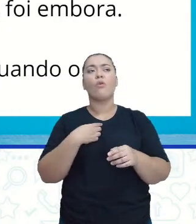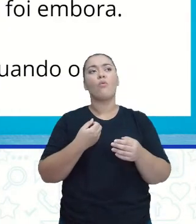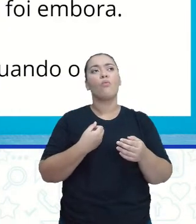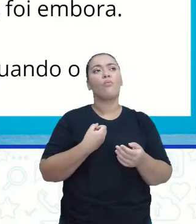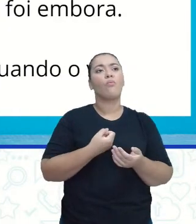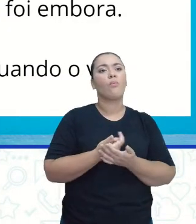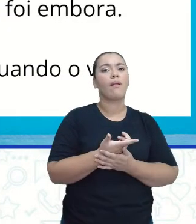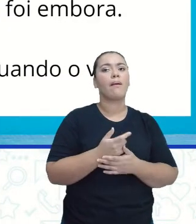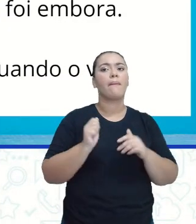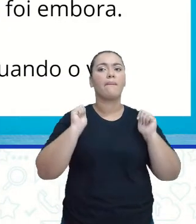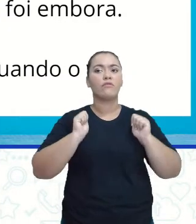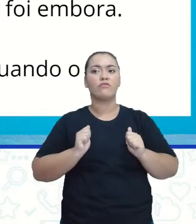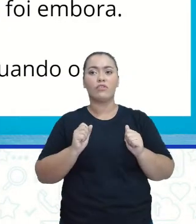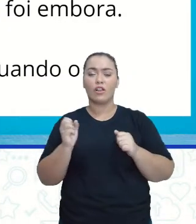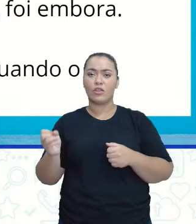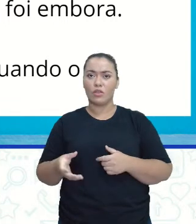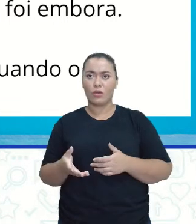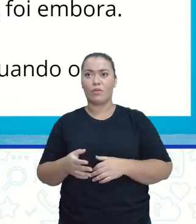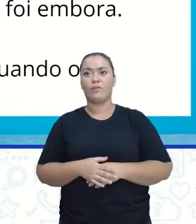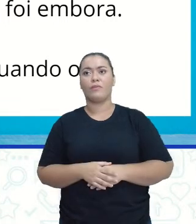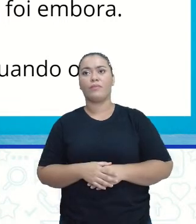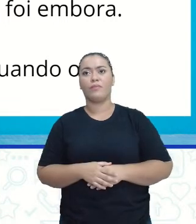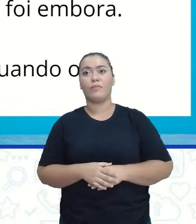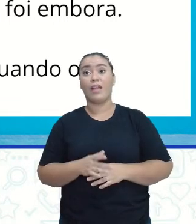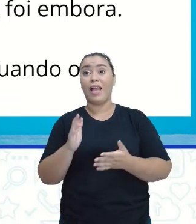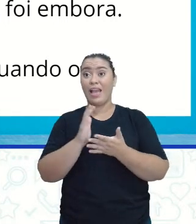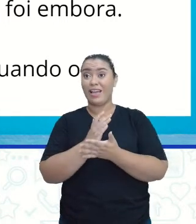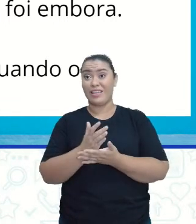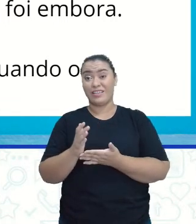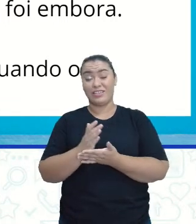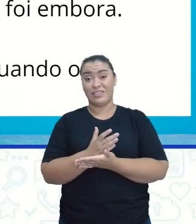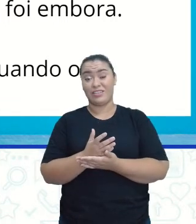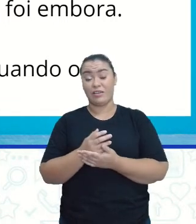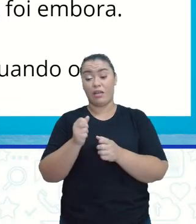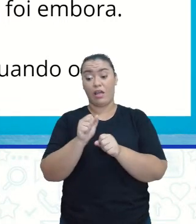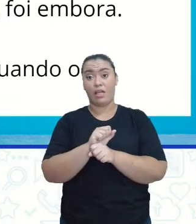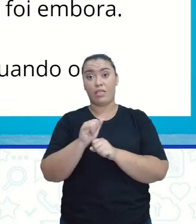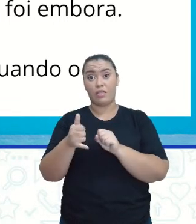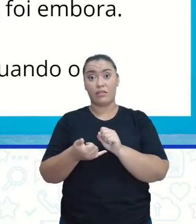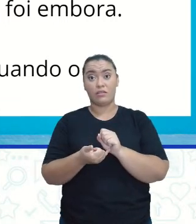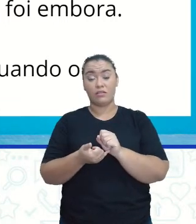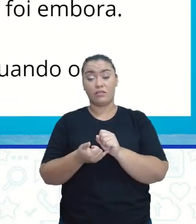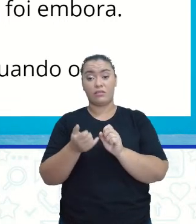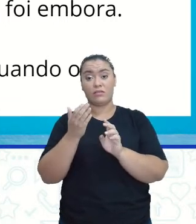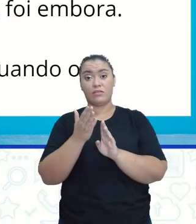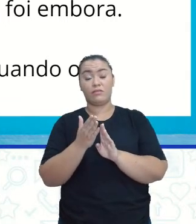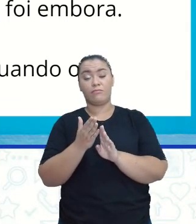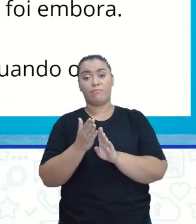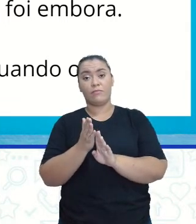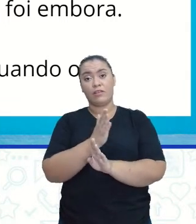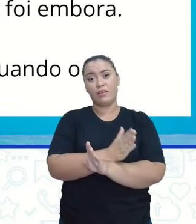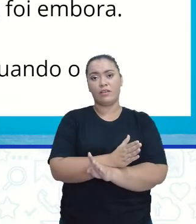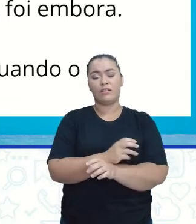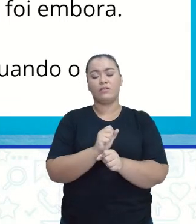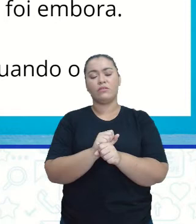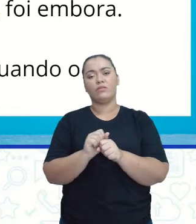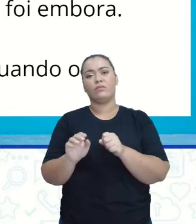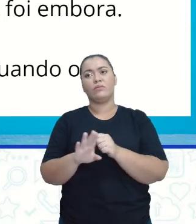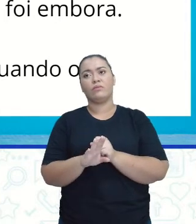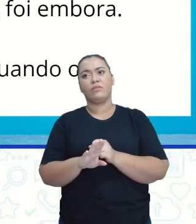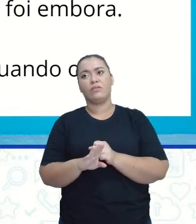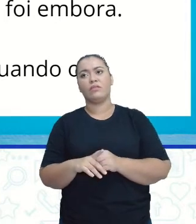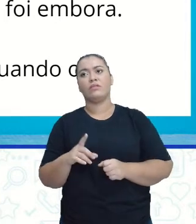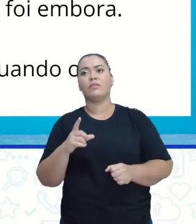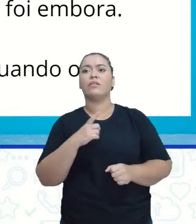mudar a ordem? Às vezes, quando a gente bota o adjetivo na frente do substantivo, além